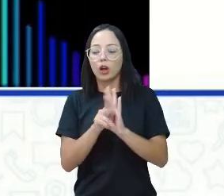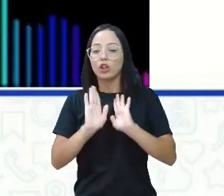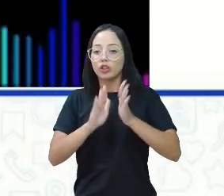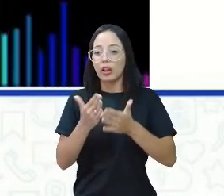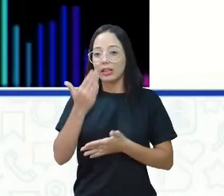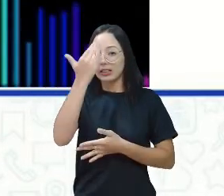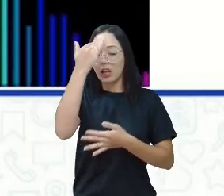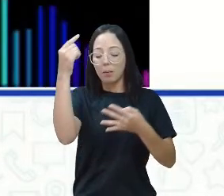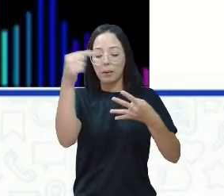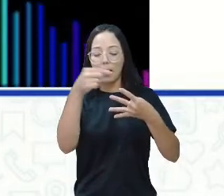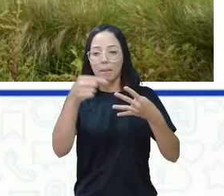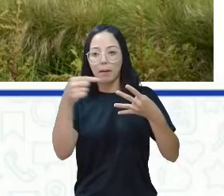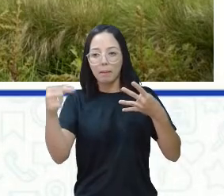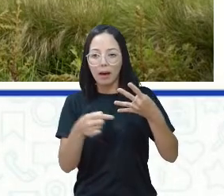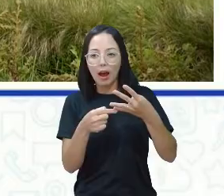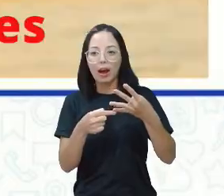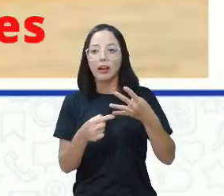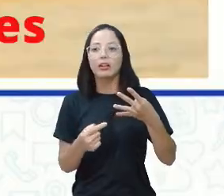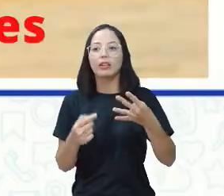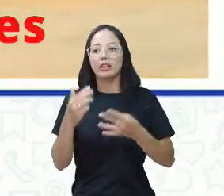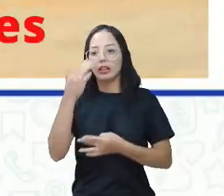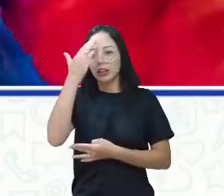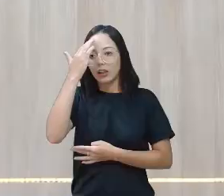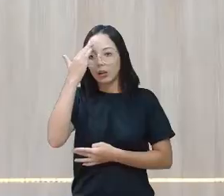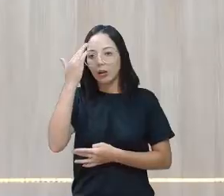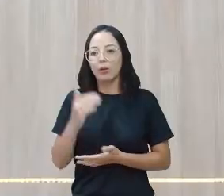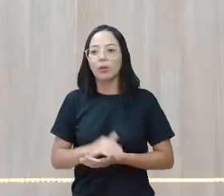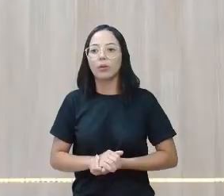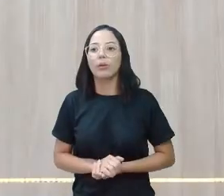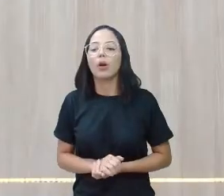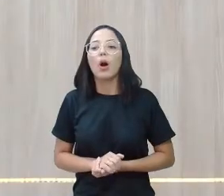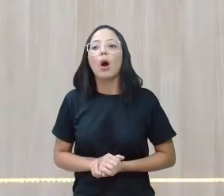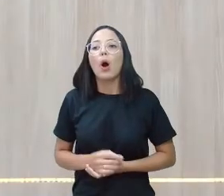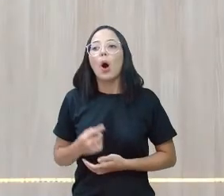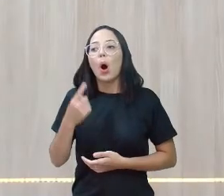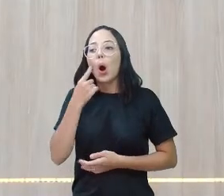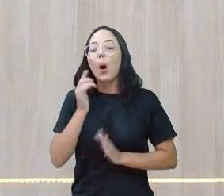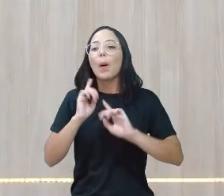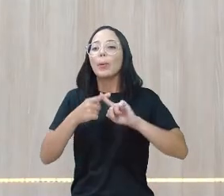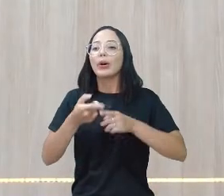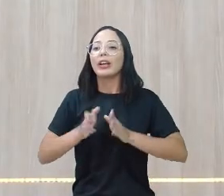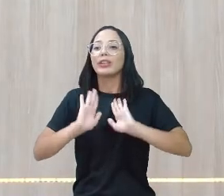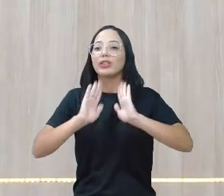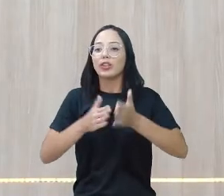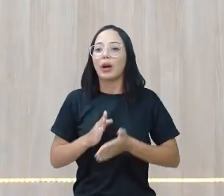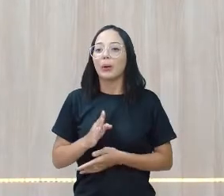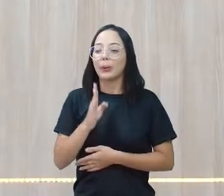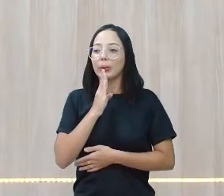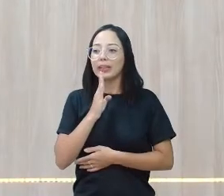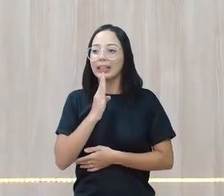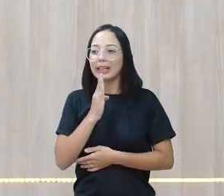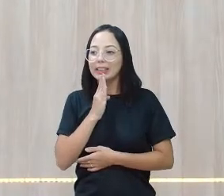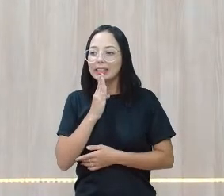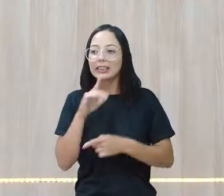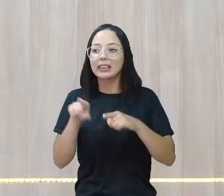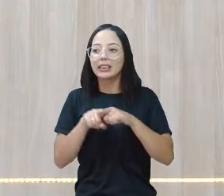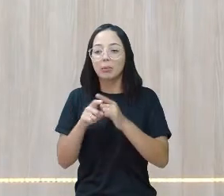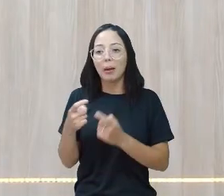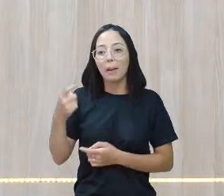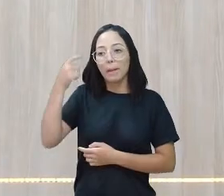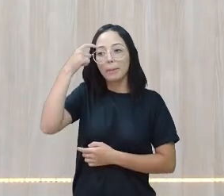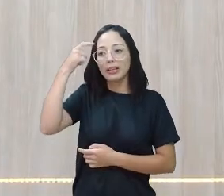que são 4, intensidade, né? Eu nem vou voltar porque a gente já conhece bem. A gente pensando